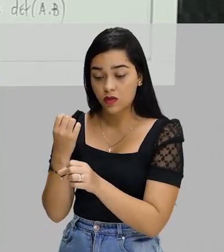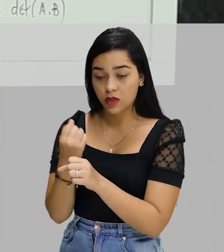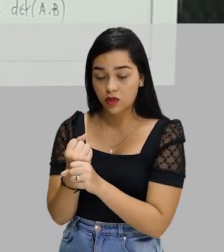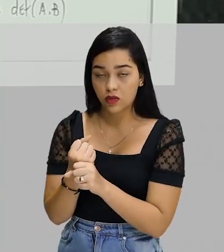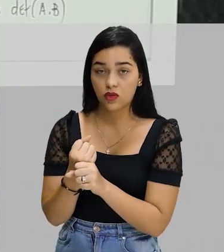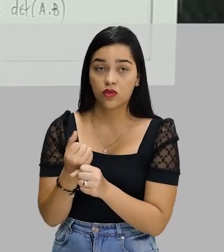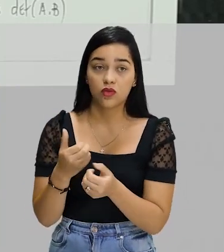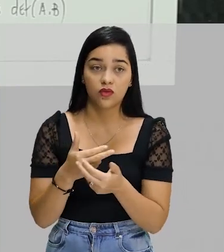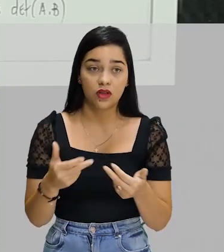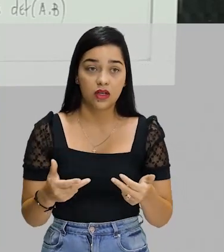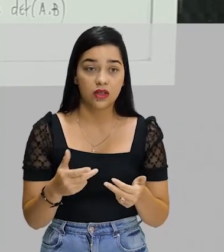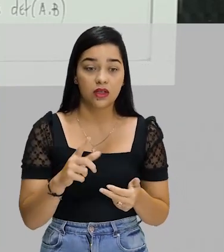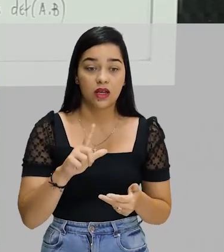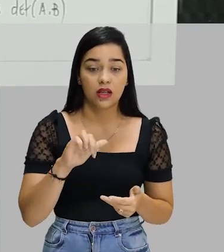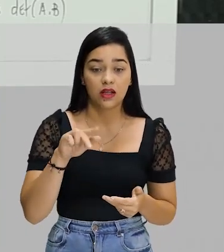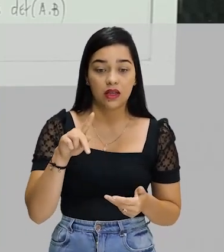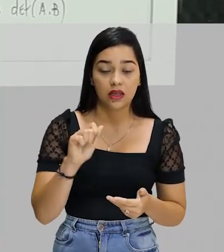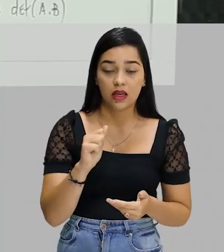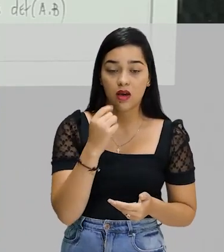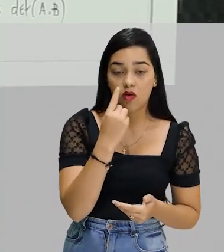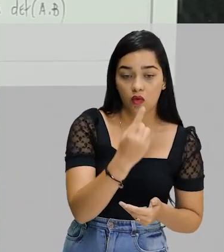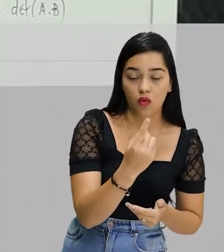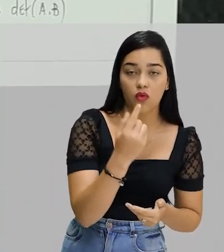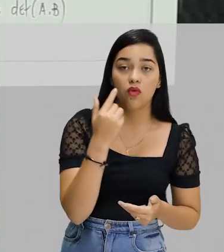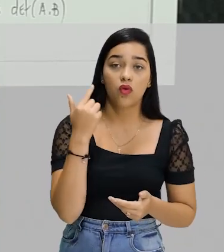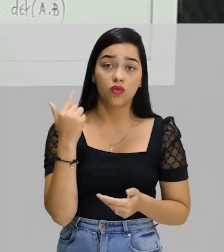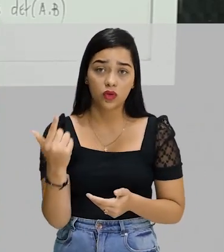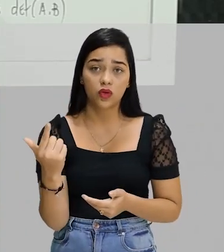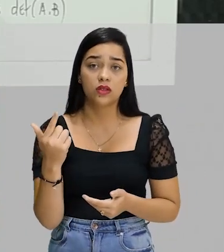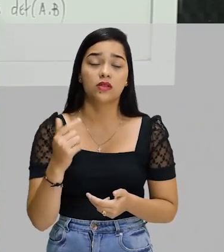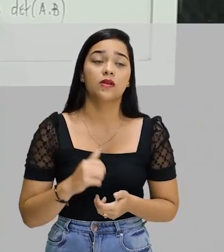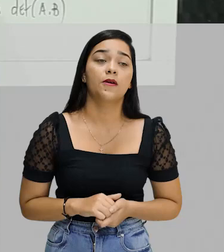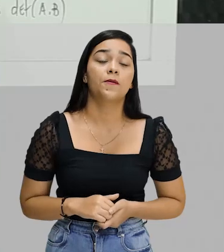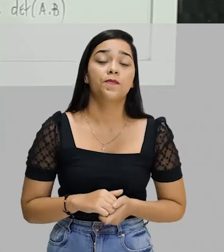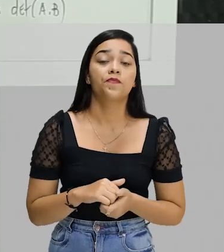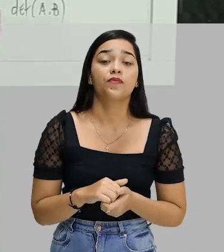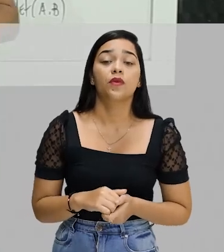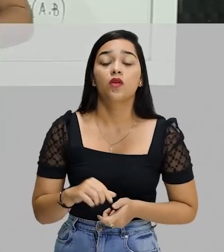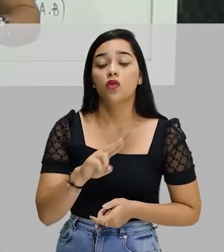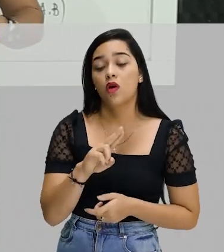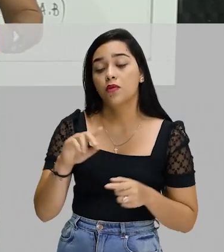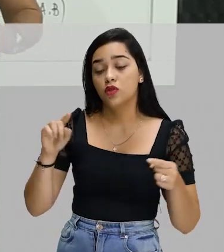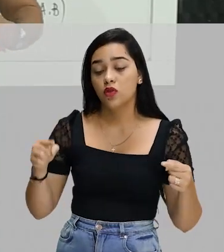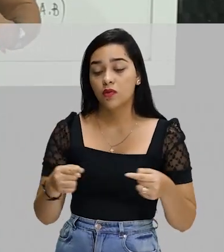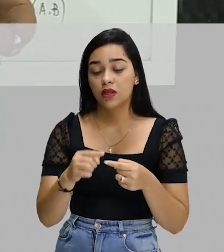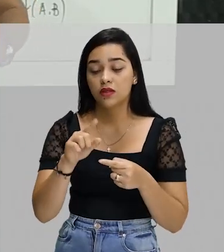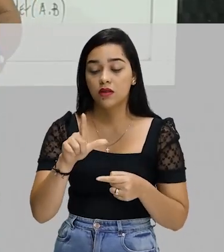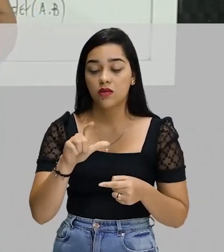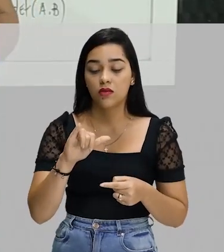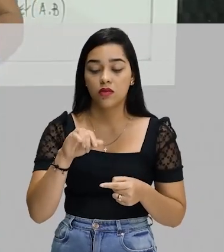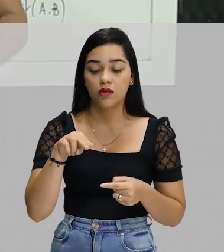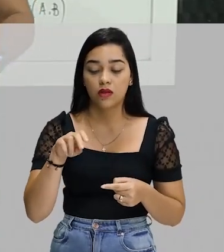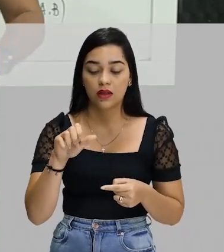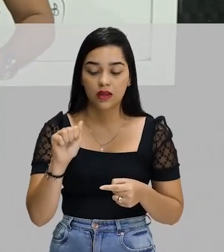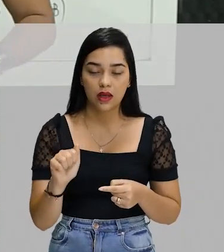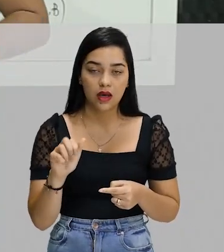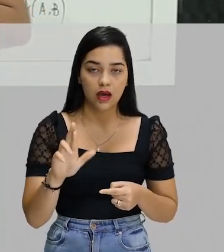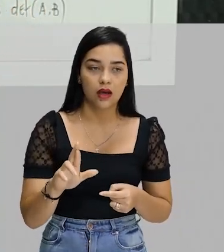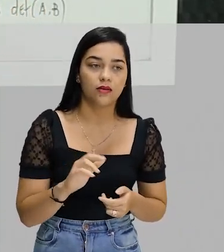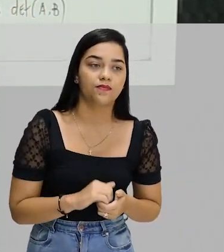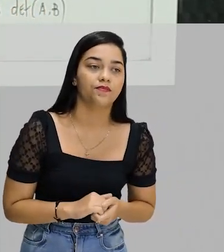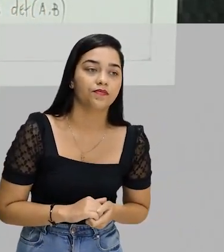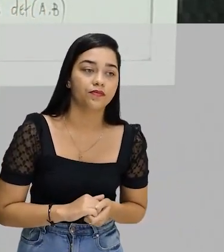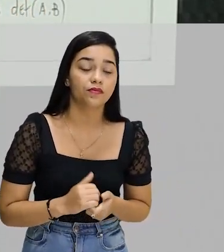dos elementos da linha 1 com a linha 2. Ó. Tá? Isso nós chamamos de combinação linear.